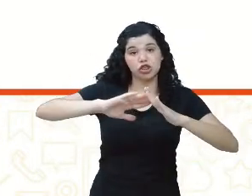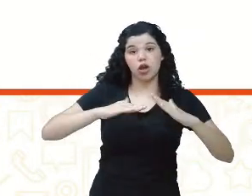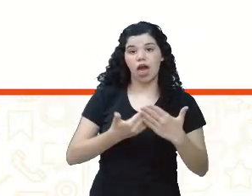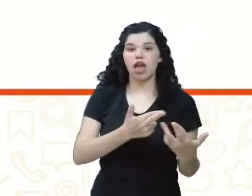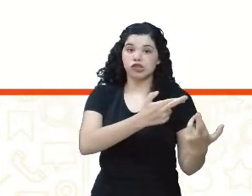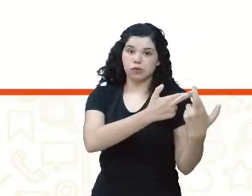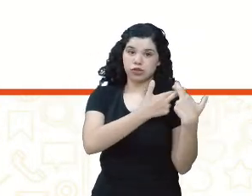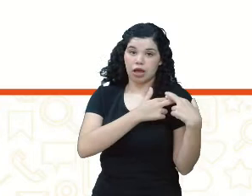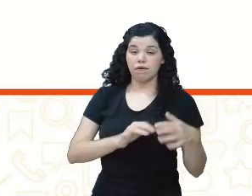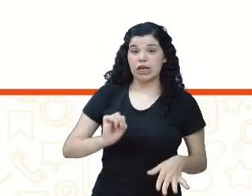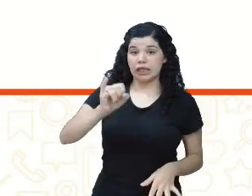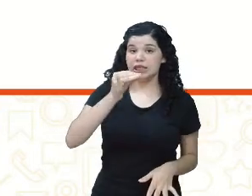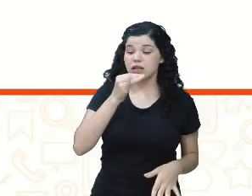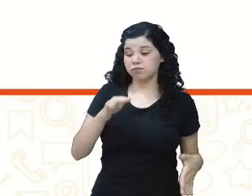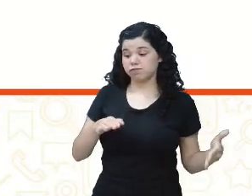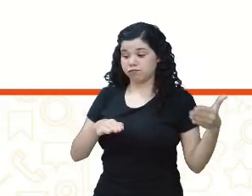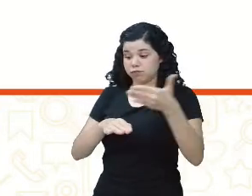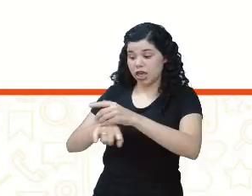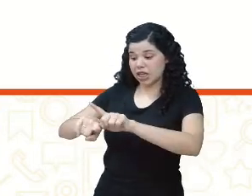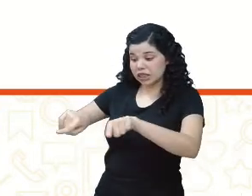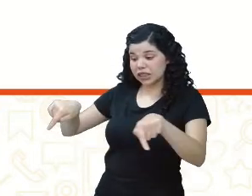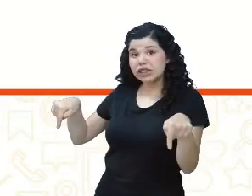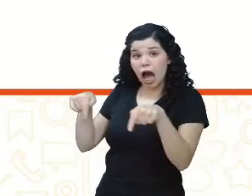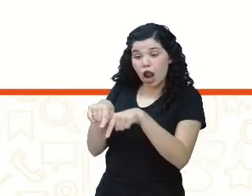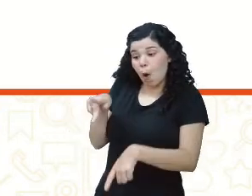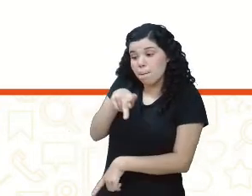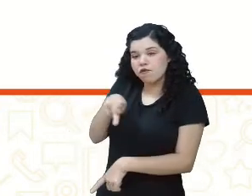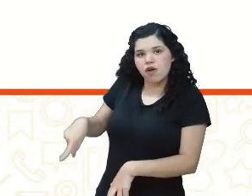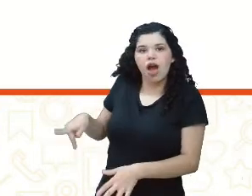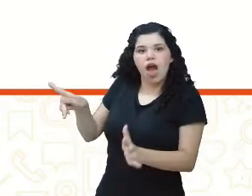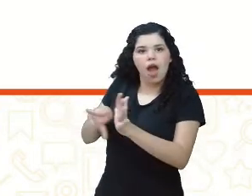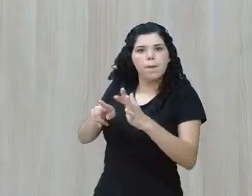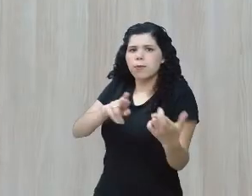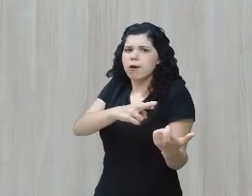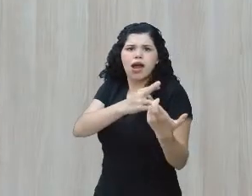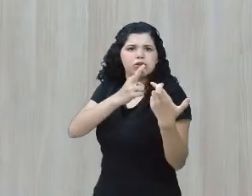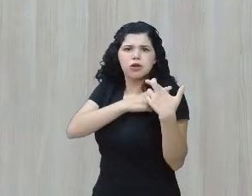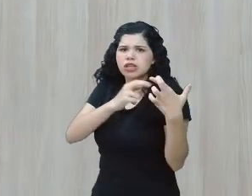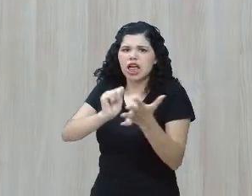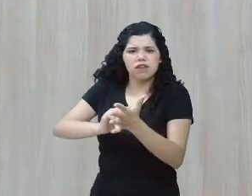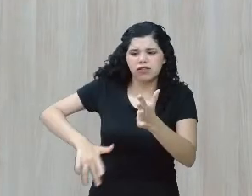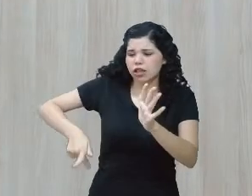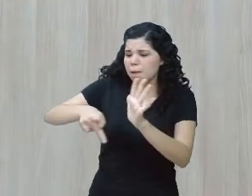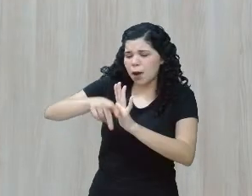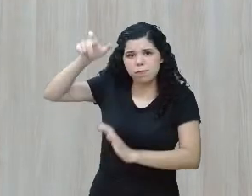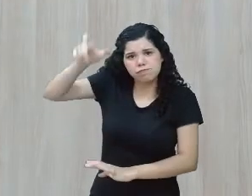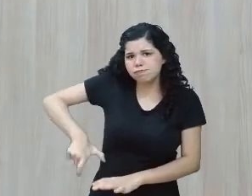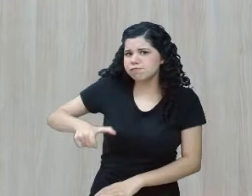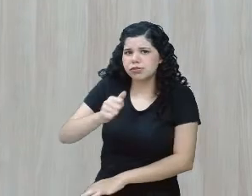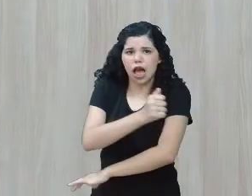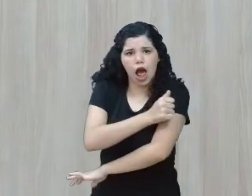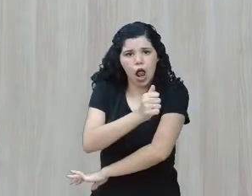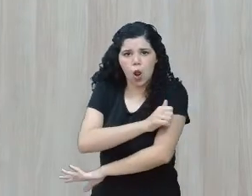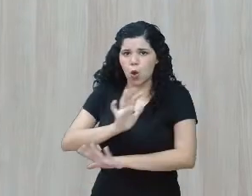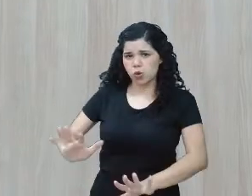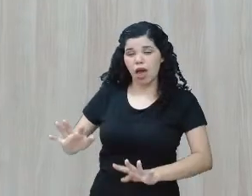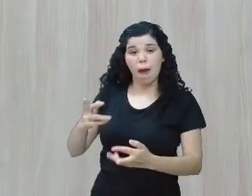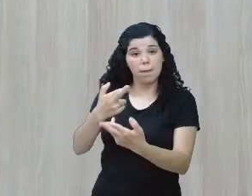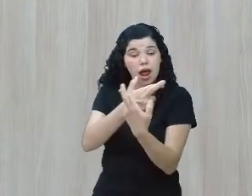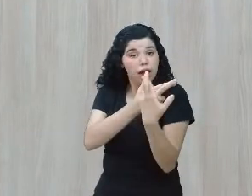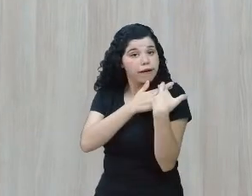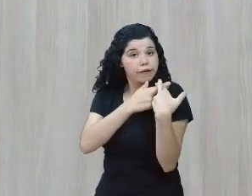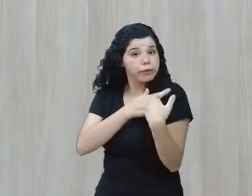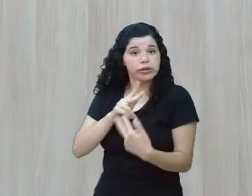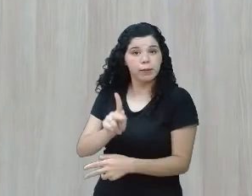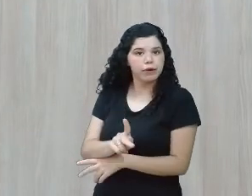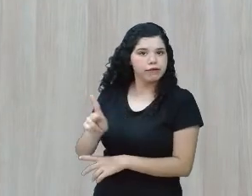responsável, não é, pelas atividades desse estudante. Tudo que diz respeito a esse estudante dentro da sala é de responsabilidade